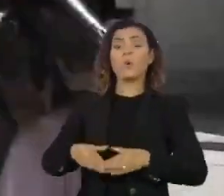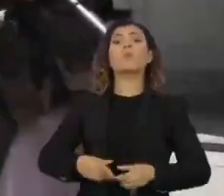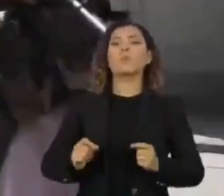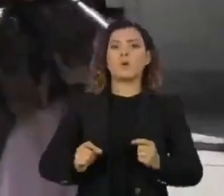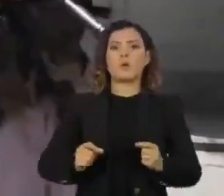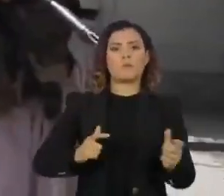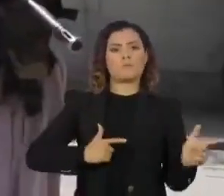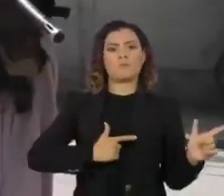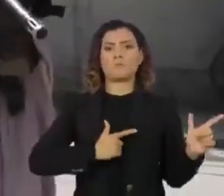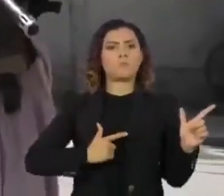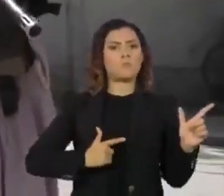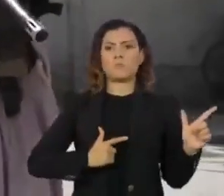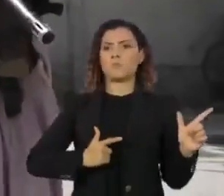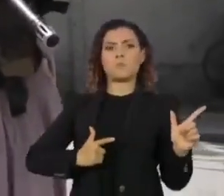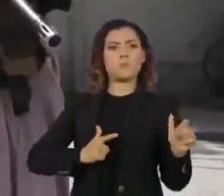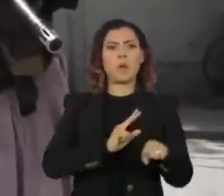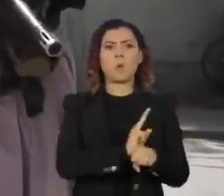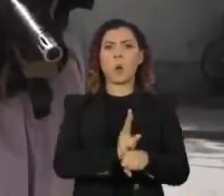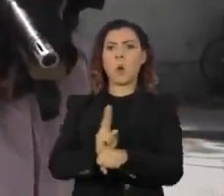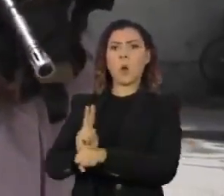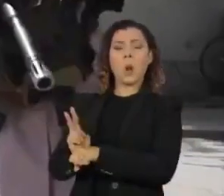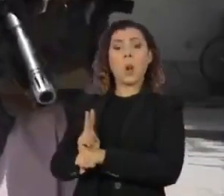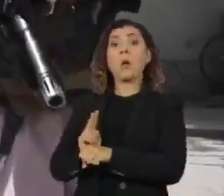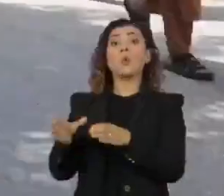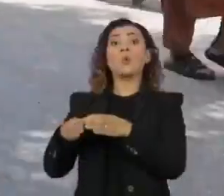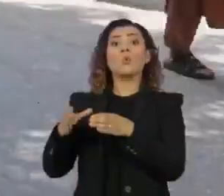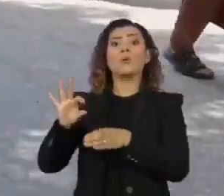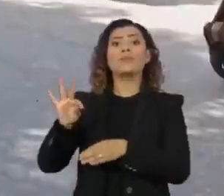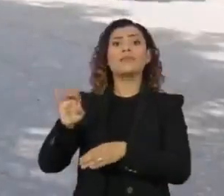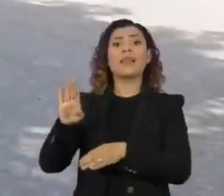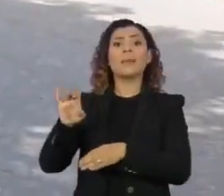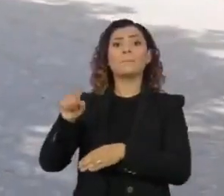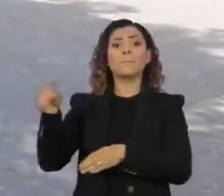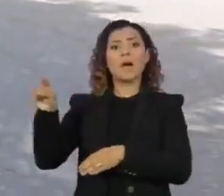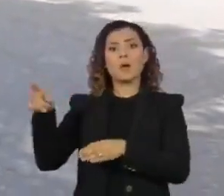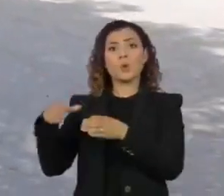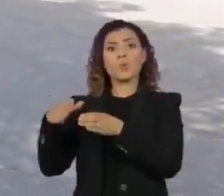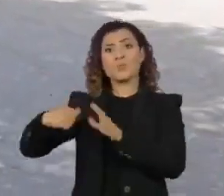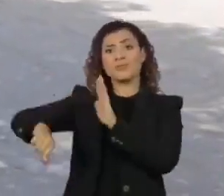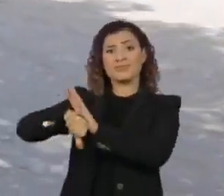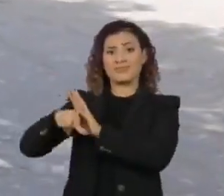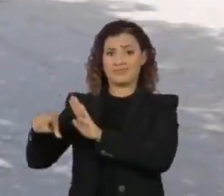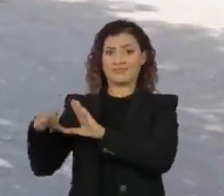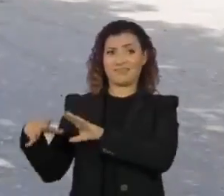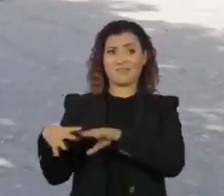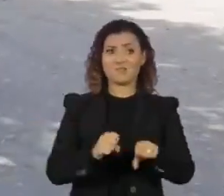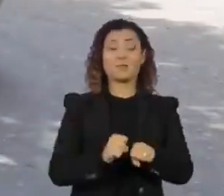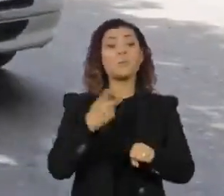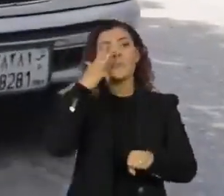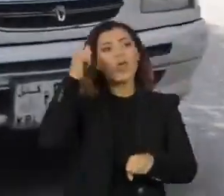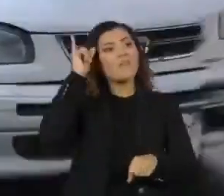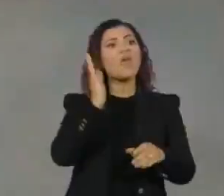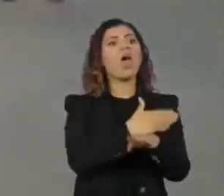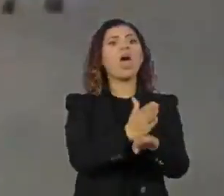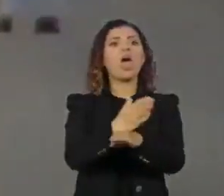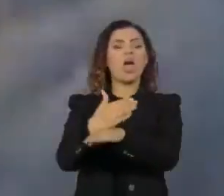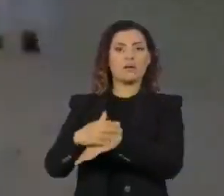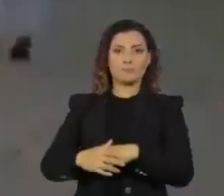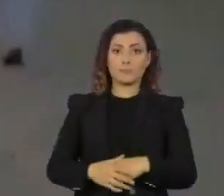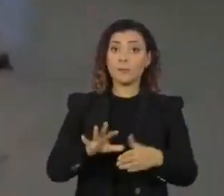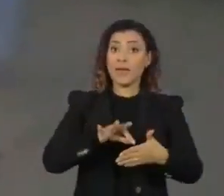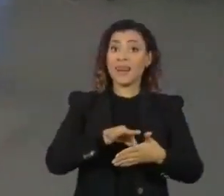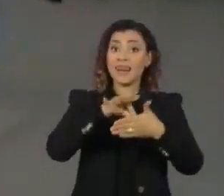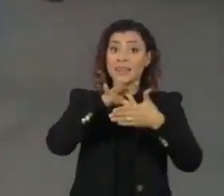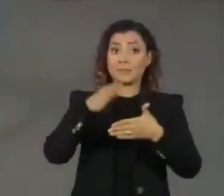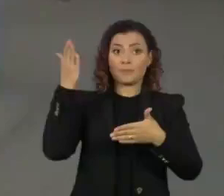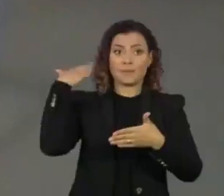em postos de controle espalhados pela capital, Cabul, contra a violência e vandalismo de propriedades e embaixadas. Líderes